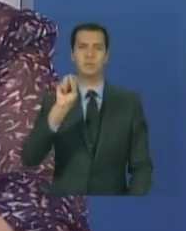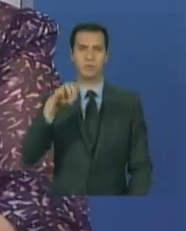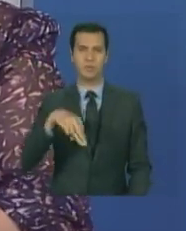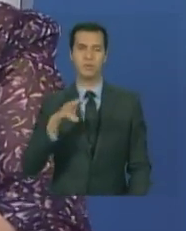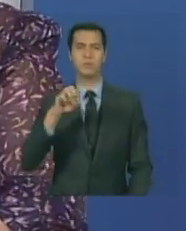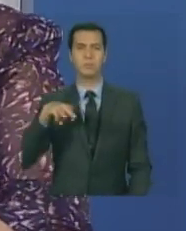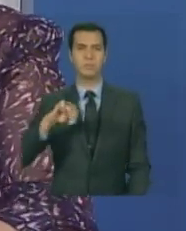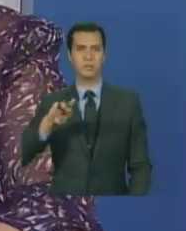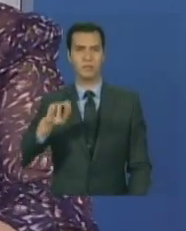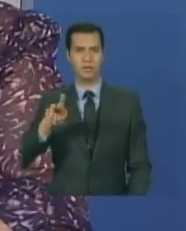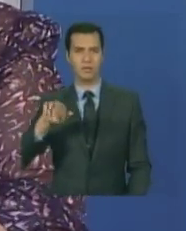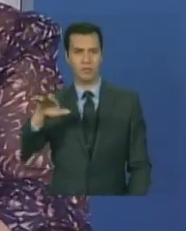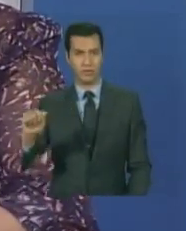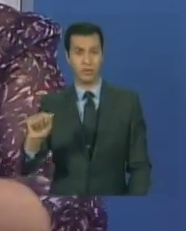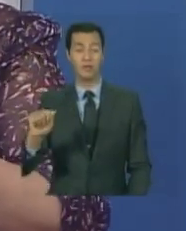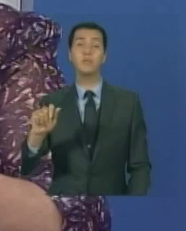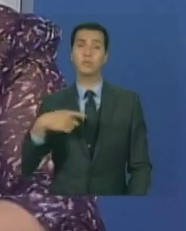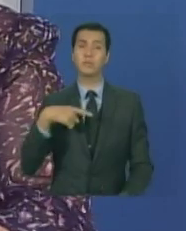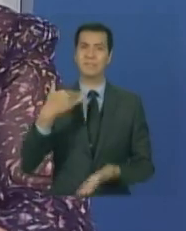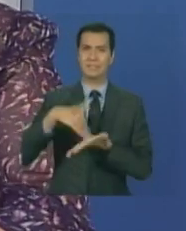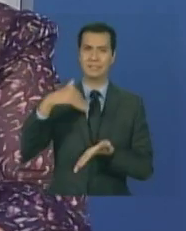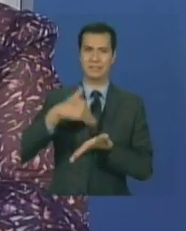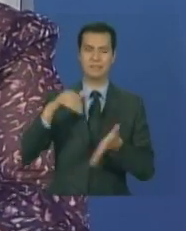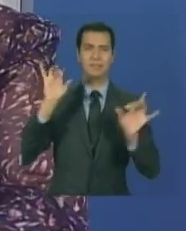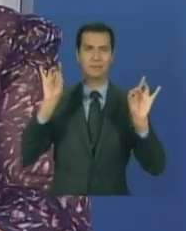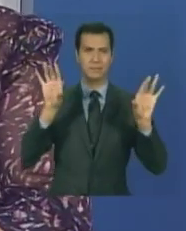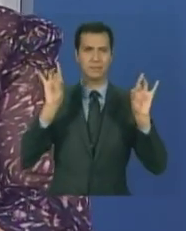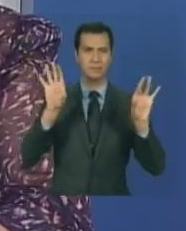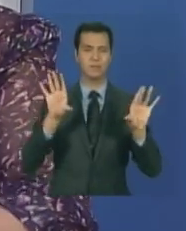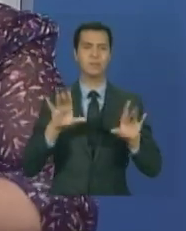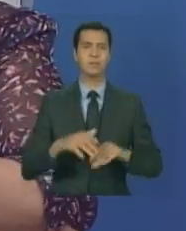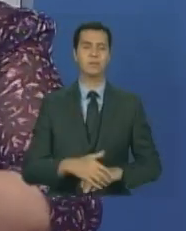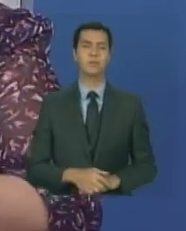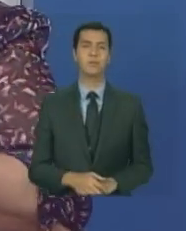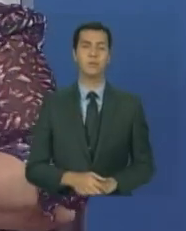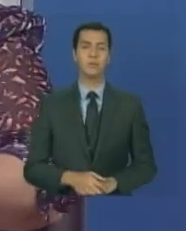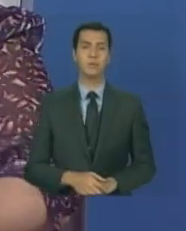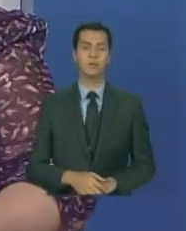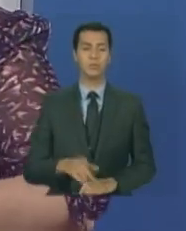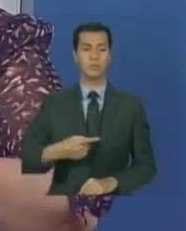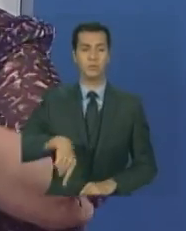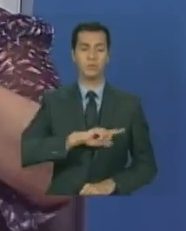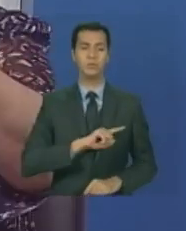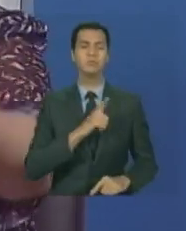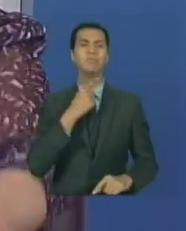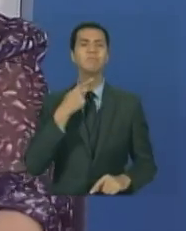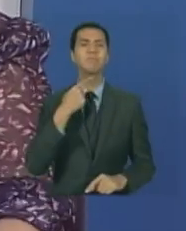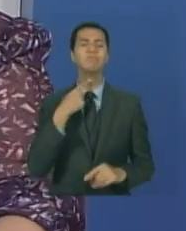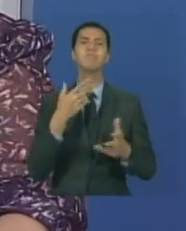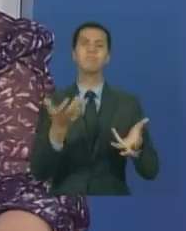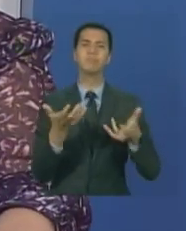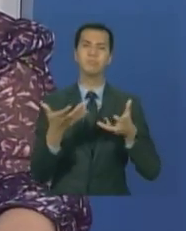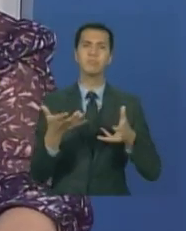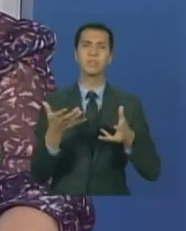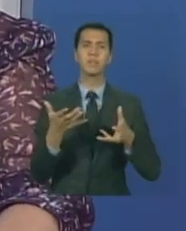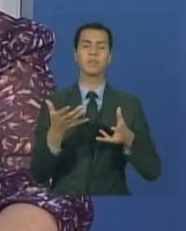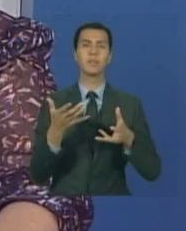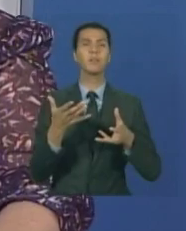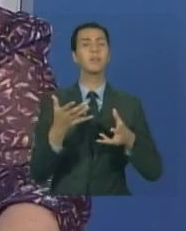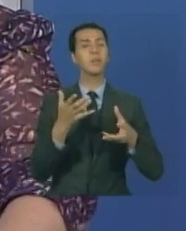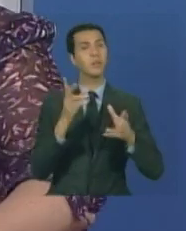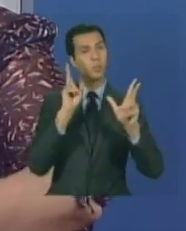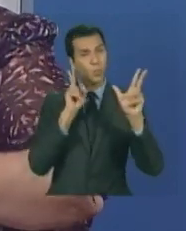Secretaria Especial, criada junto ao Gabinete da Ministra, nós desejamos que isso se replique no município.